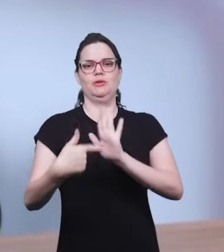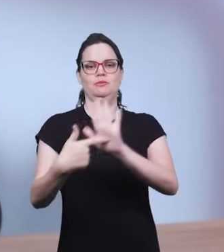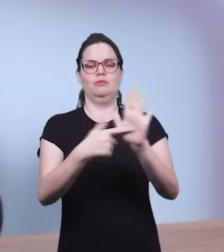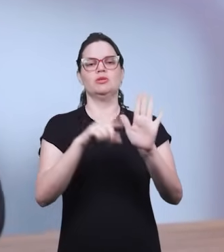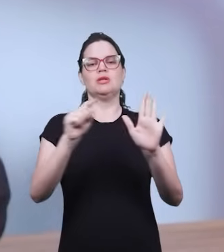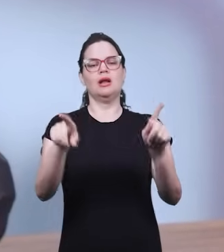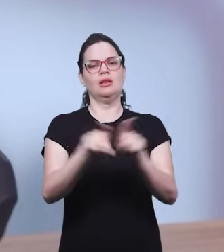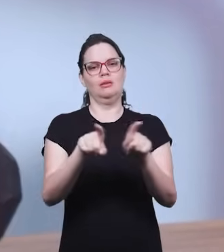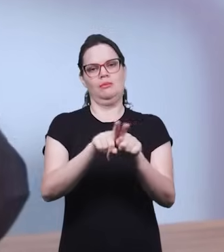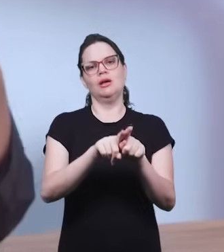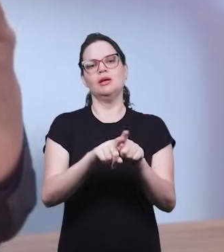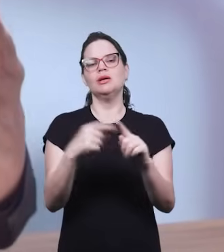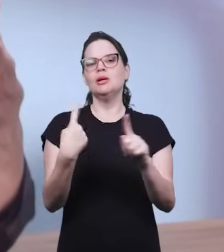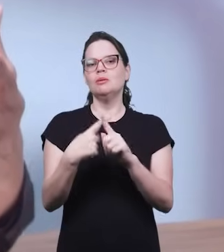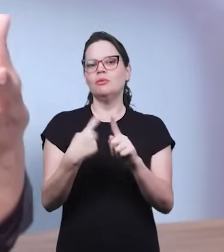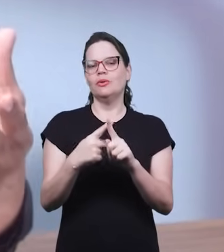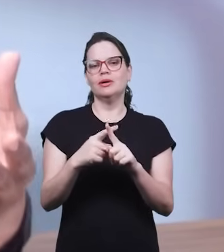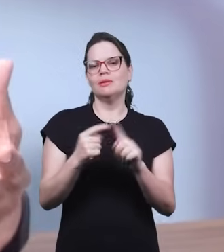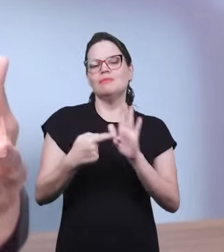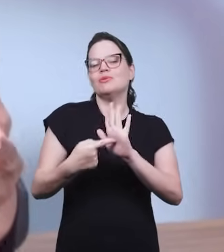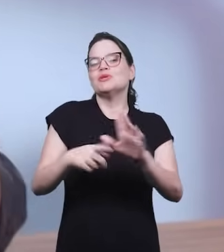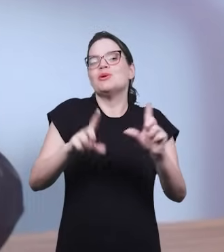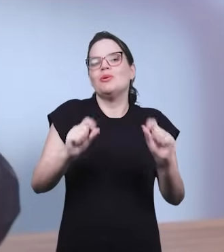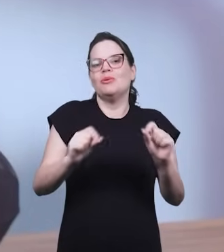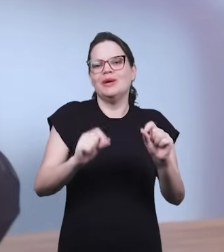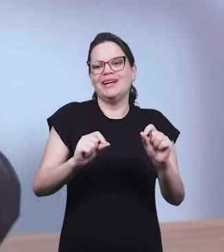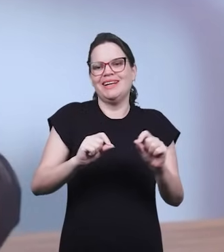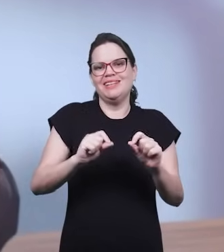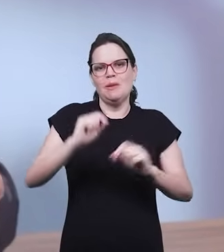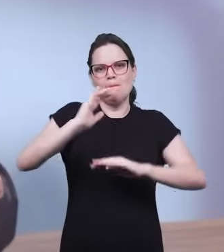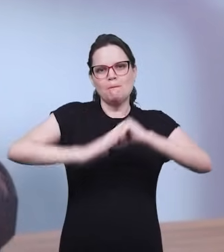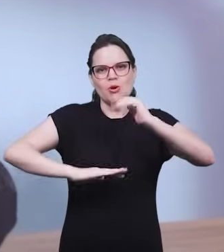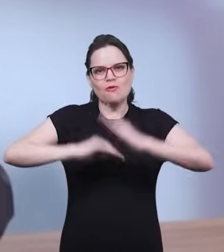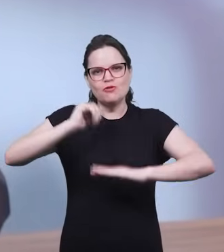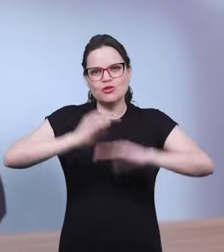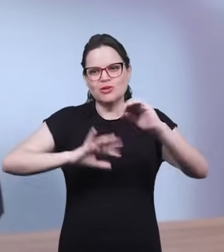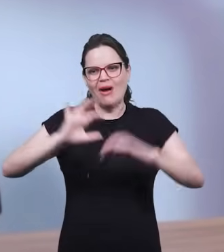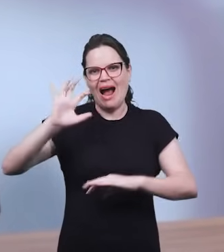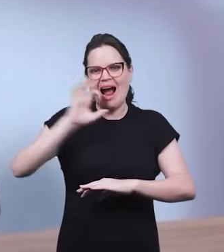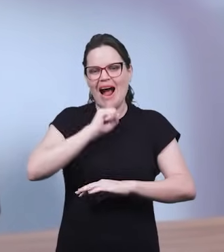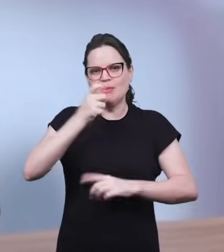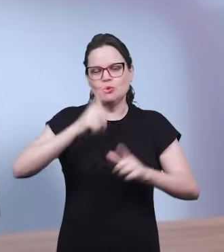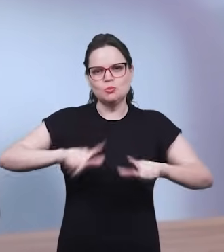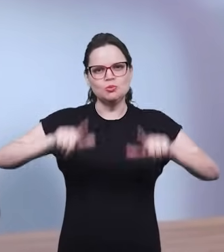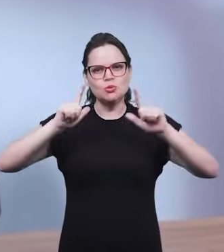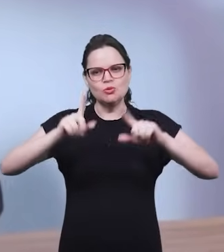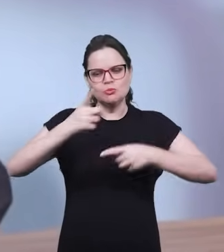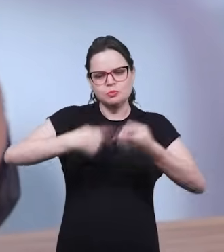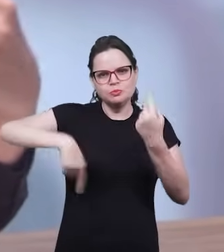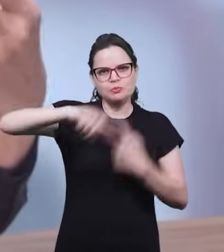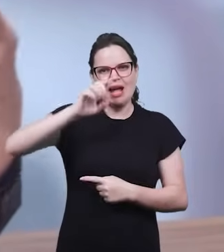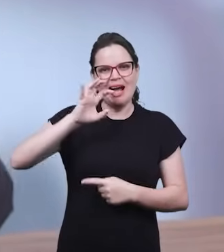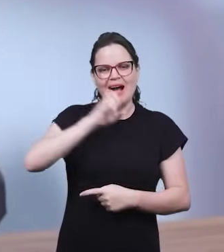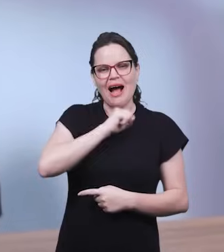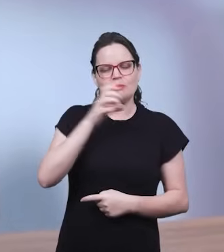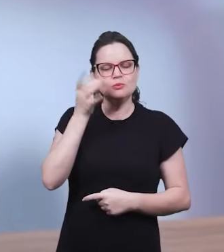adolescentes e jovens que não se conquista uma carreira rapidamente. Então, tem um esforço até